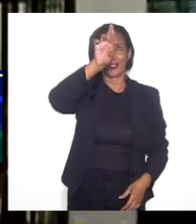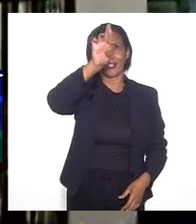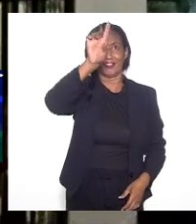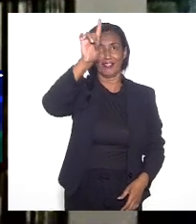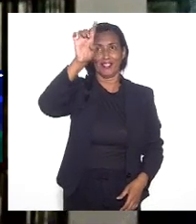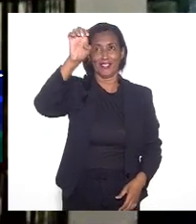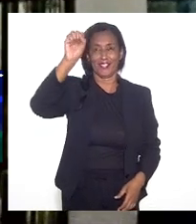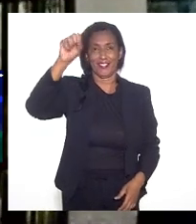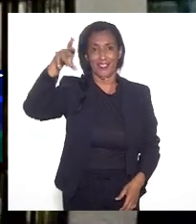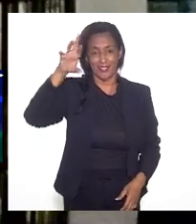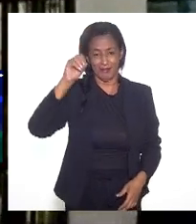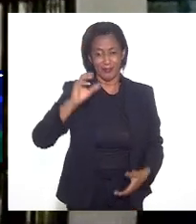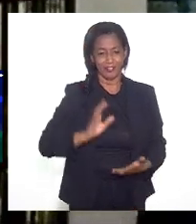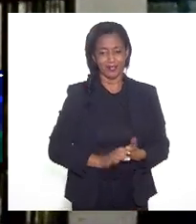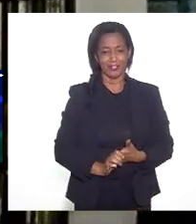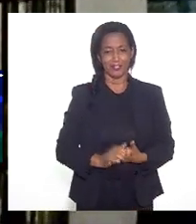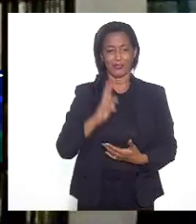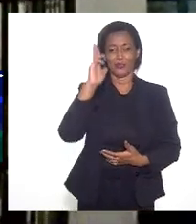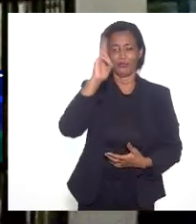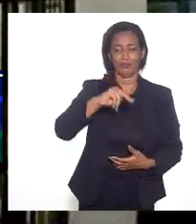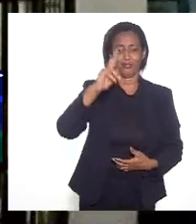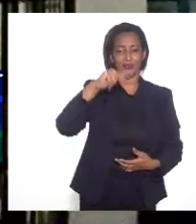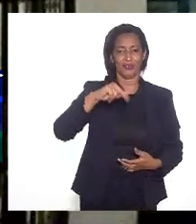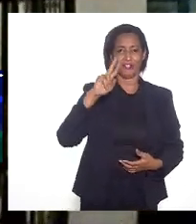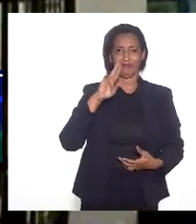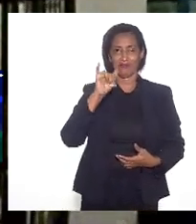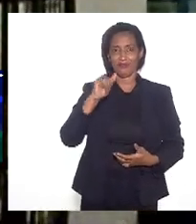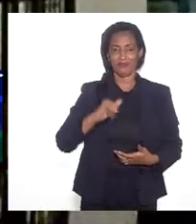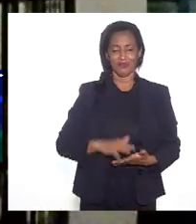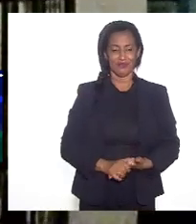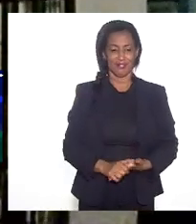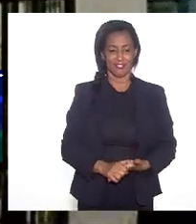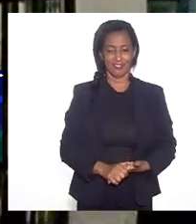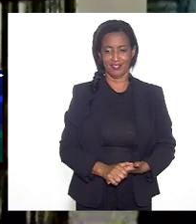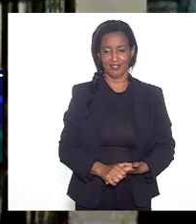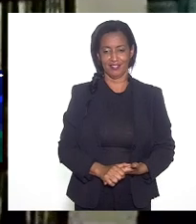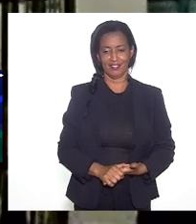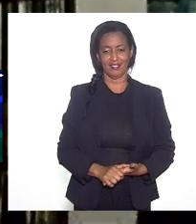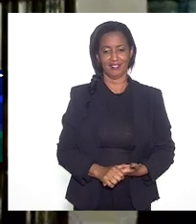Pronto. Porque nunca vi todo mundo.